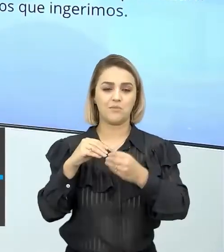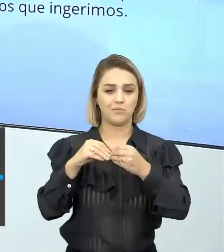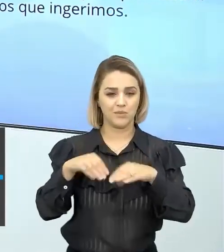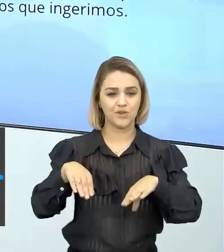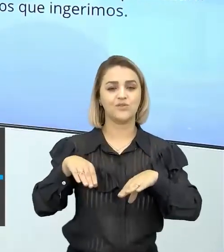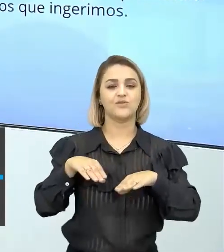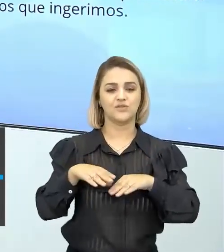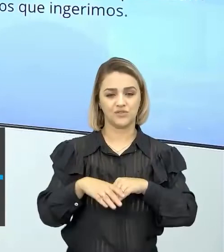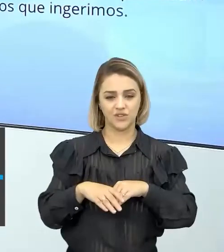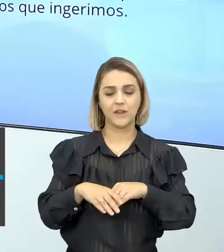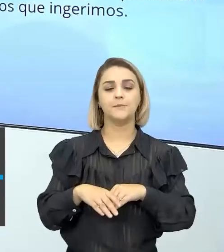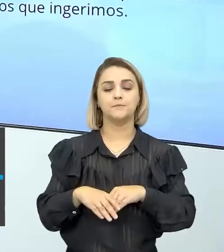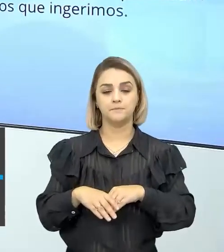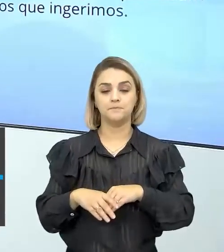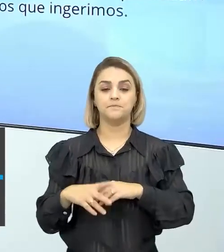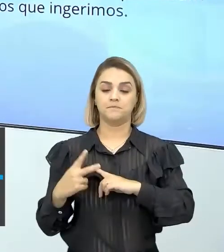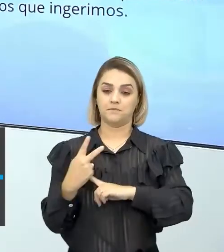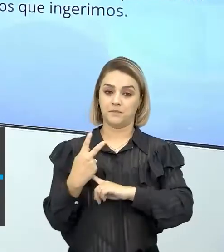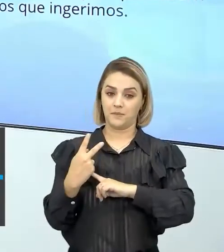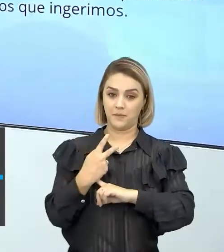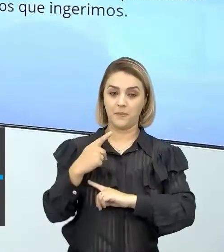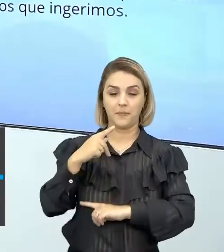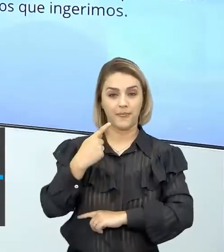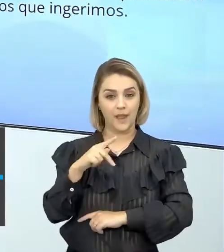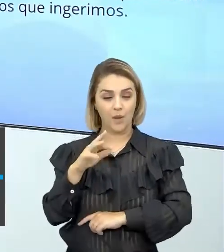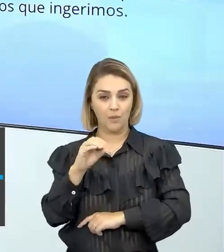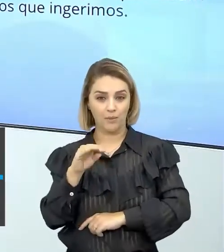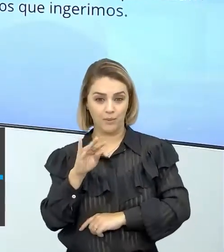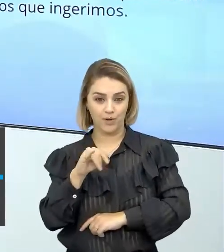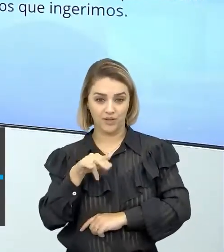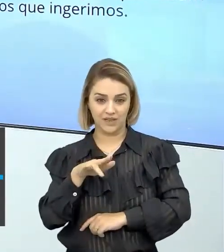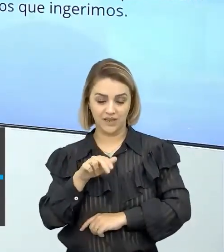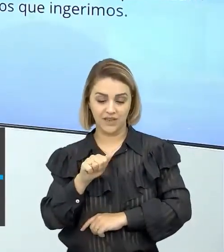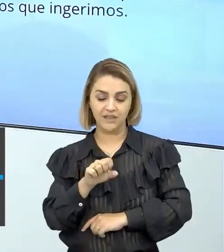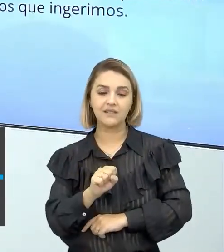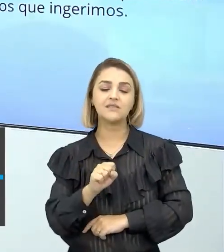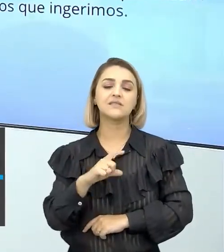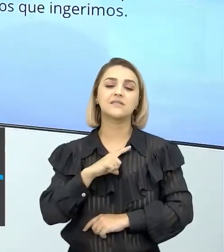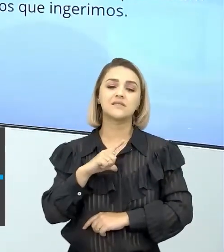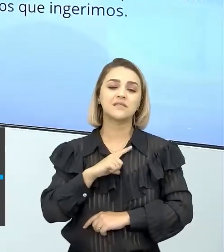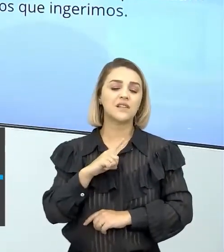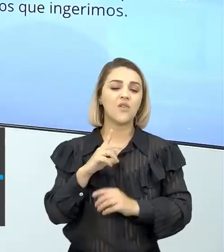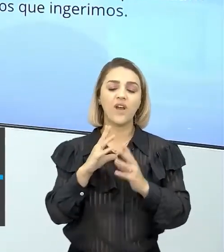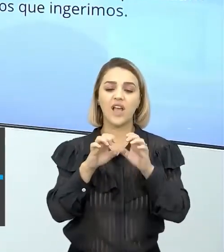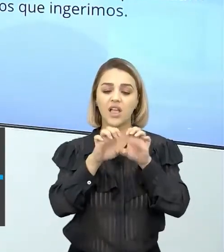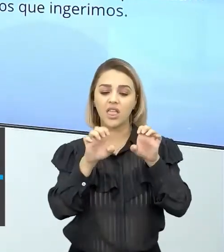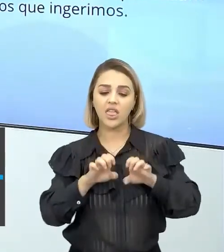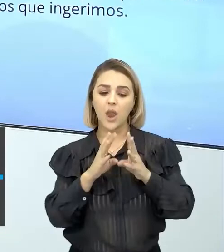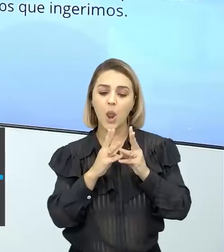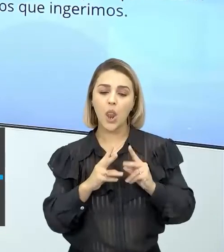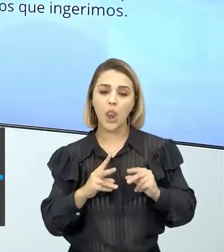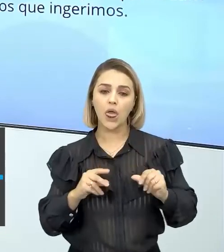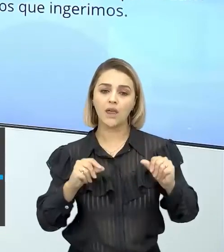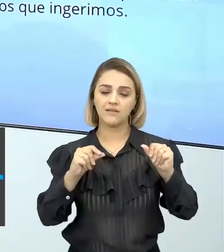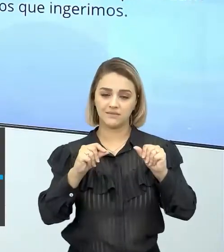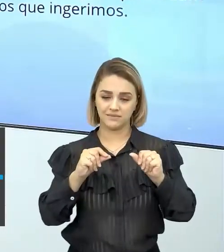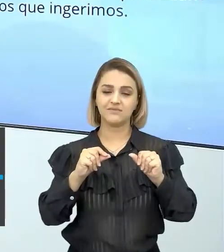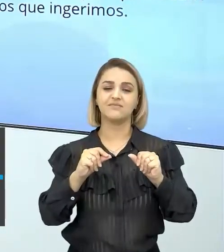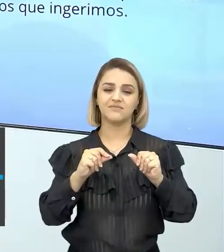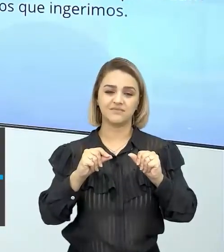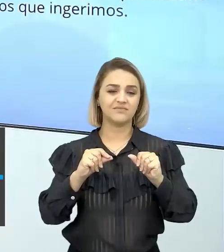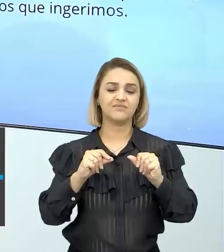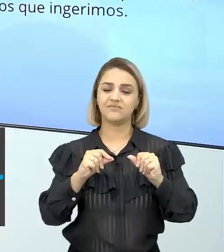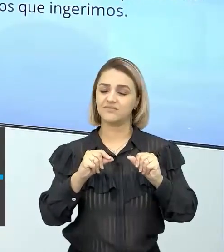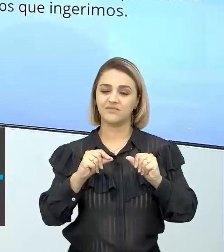certo? A desnaturação proteica é nociva, tá certo? Porque se uma proteína perde a sua estrutura, ela consequentemente vai deixar